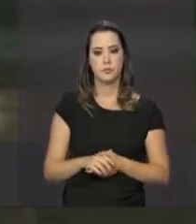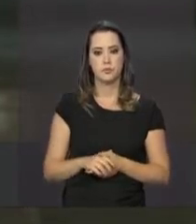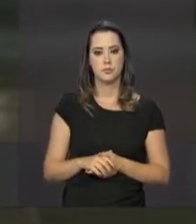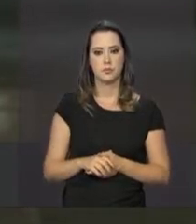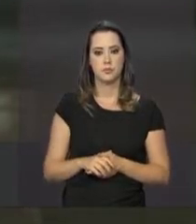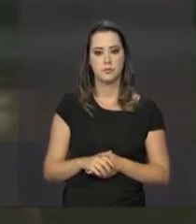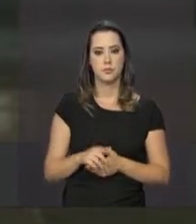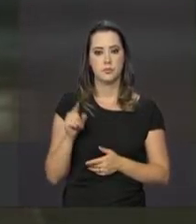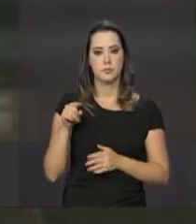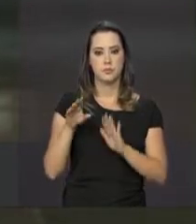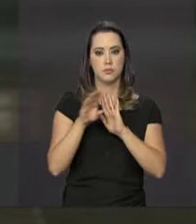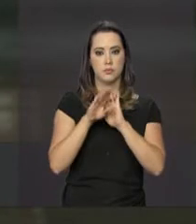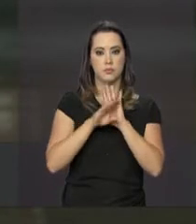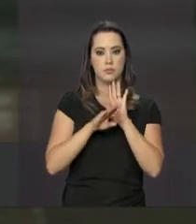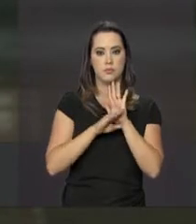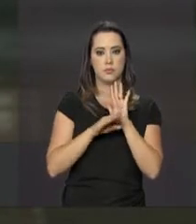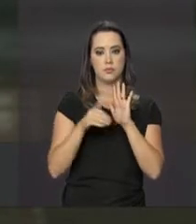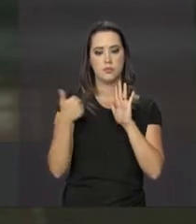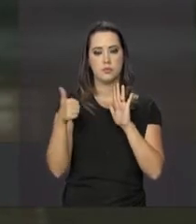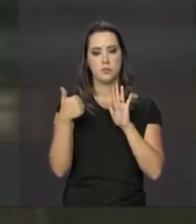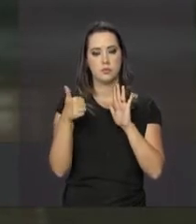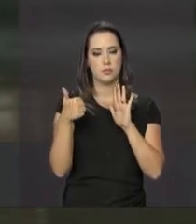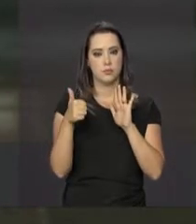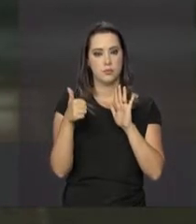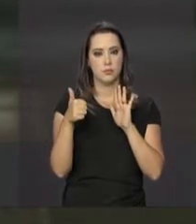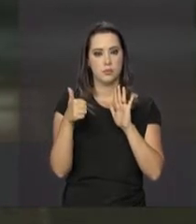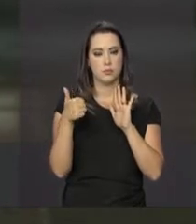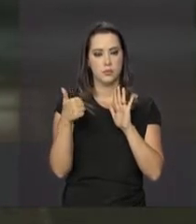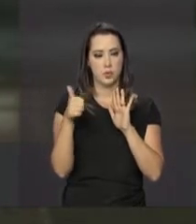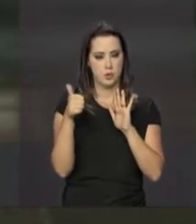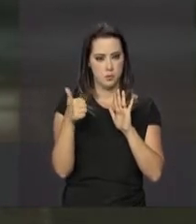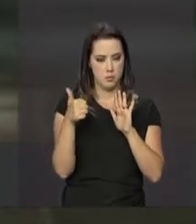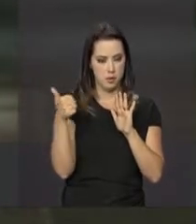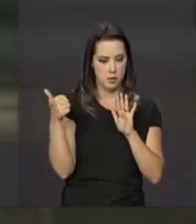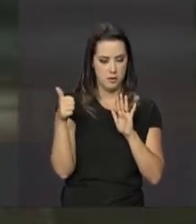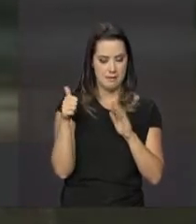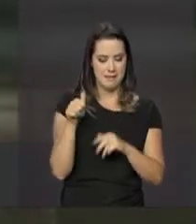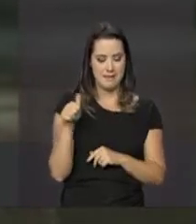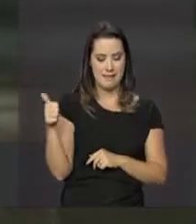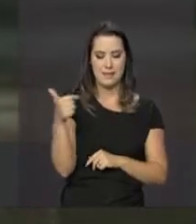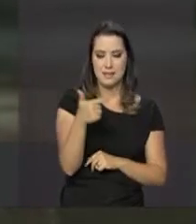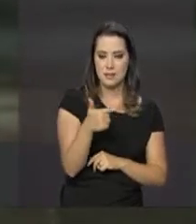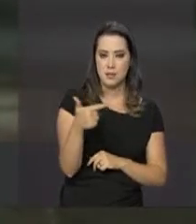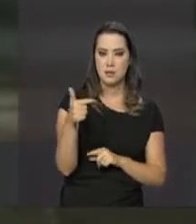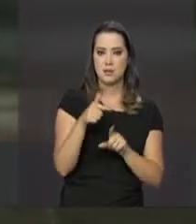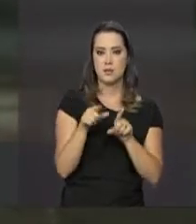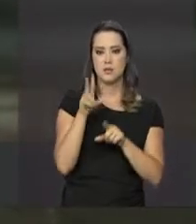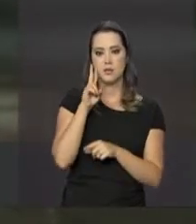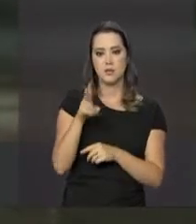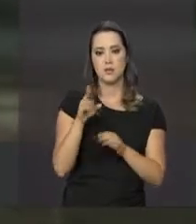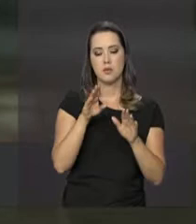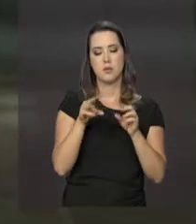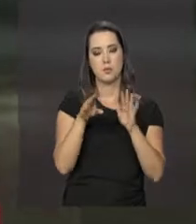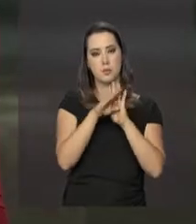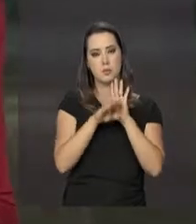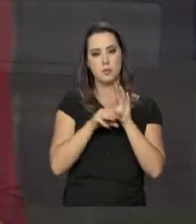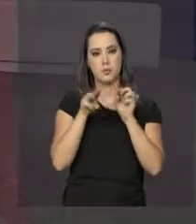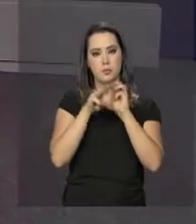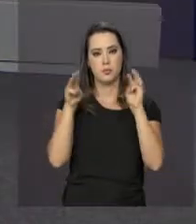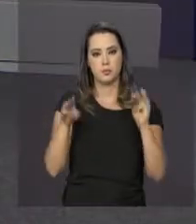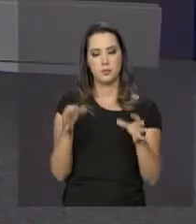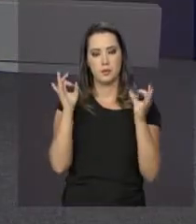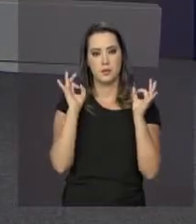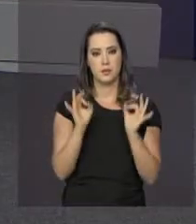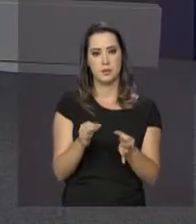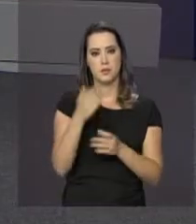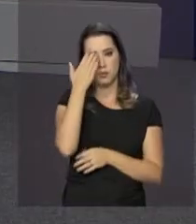10 com a programação a programação da 12ª é é primavera dos museus o site aparece aí na sua tela aberto é isso